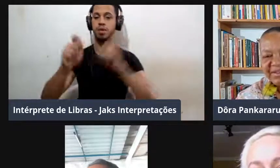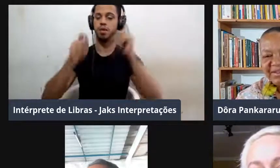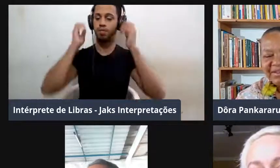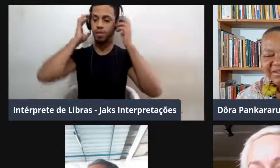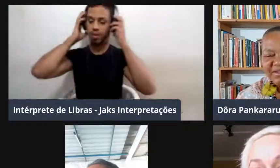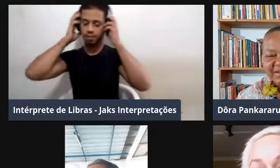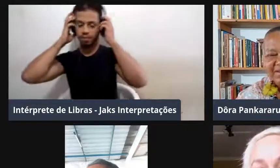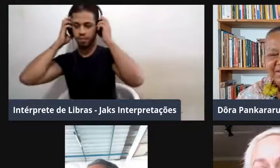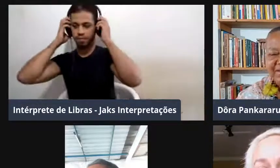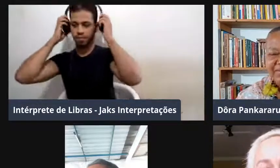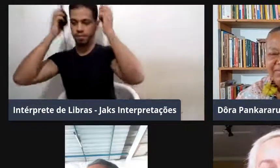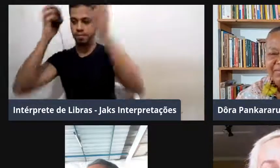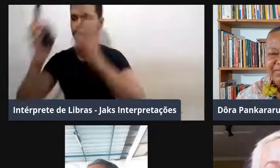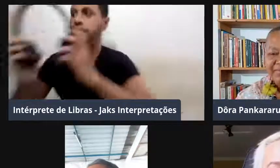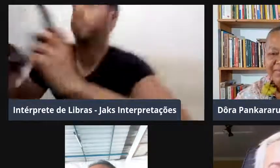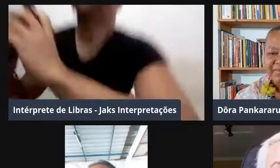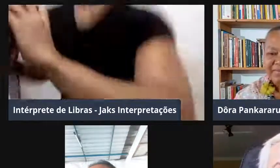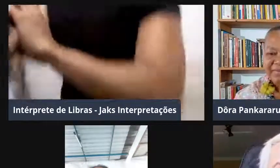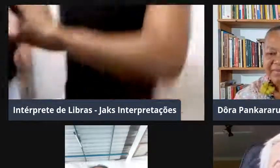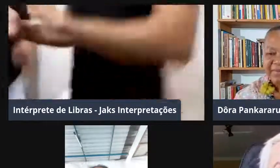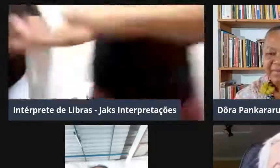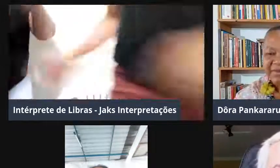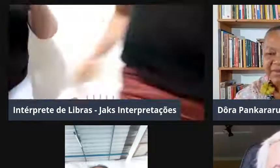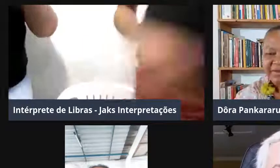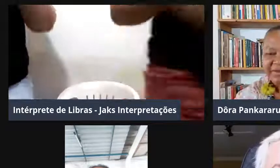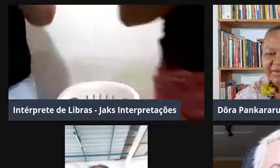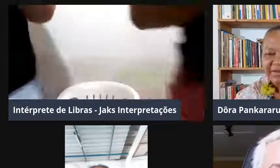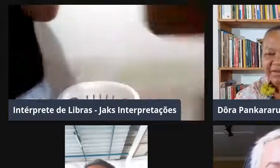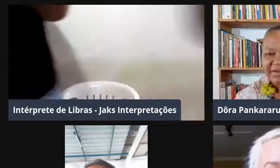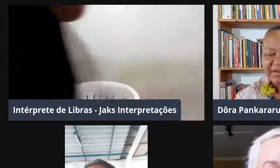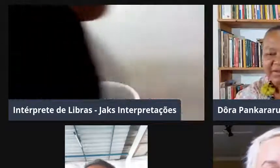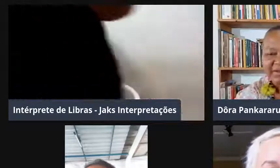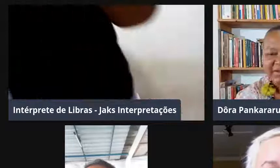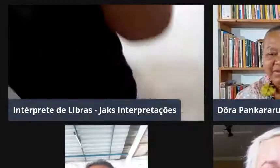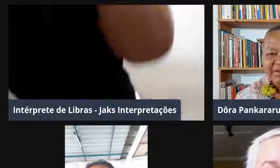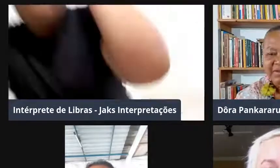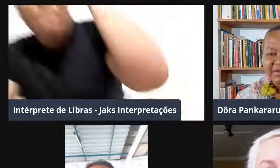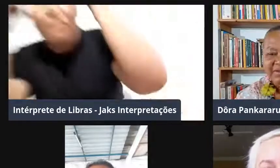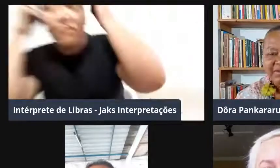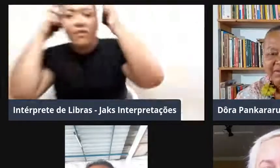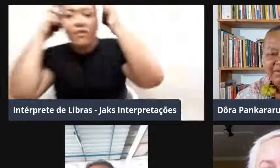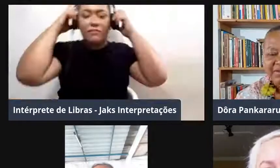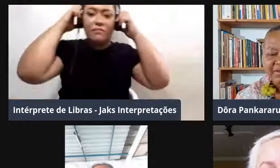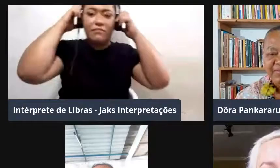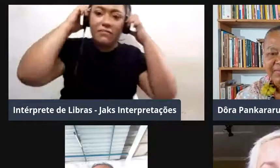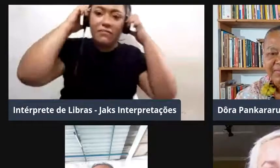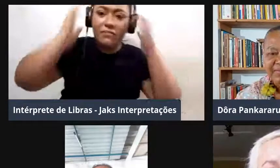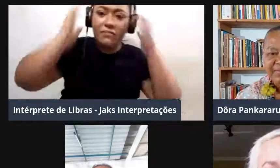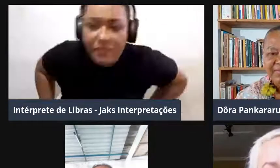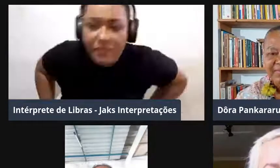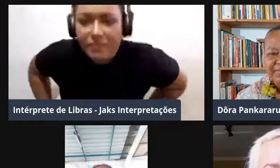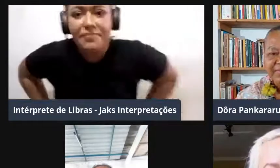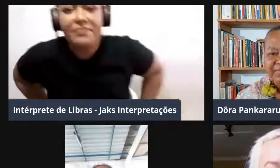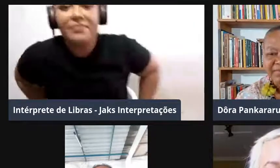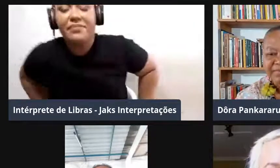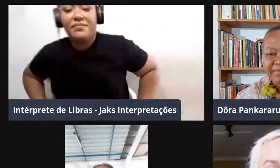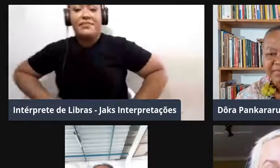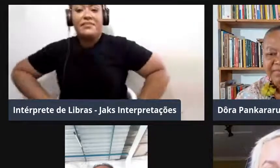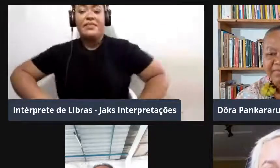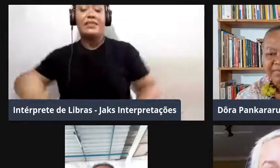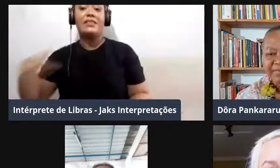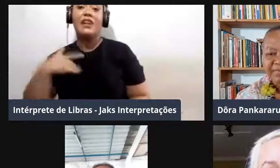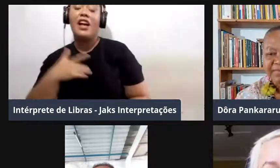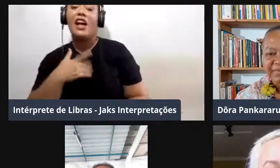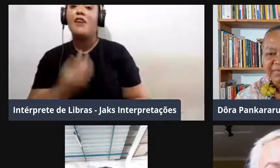dela, né? Que ela disse que, está falando das políticas públicas de saúde, que tem uma dívida de raiz com esse